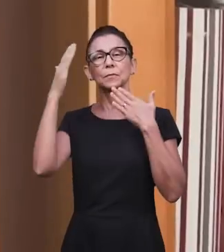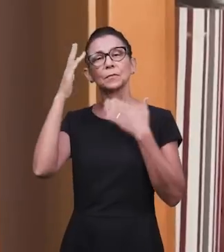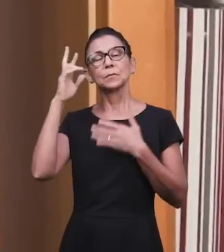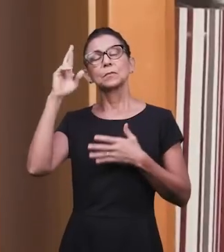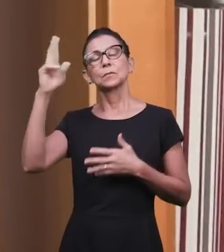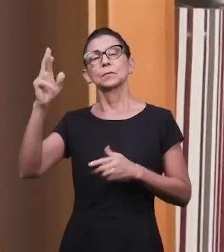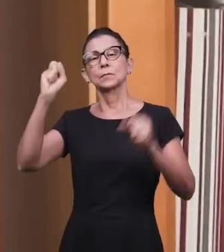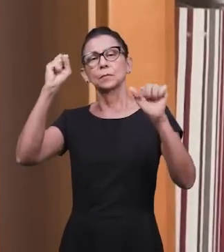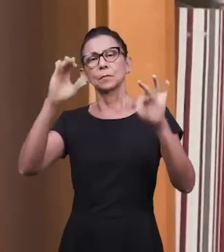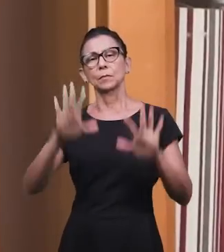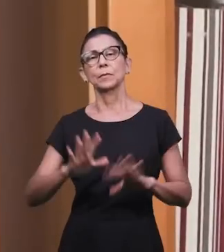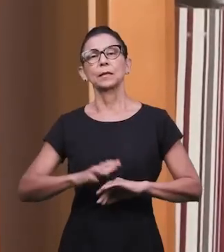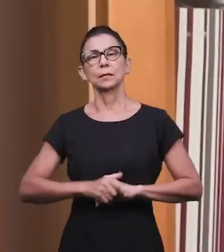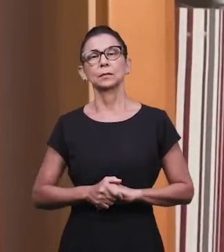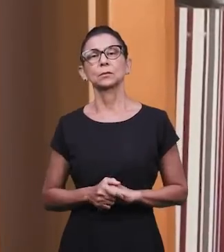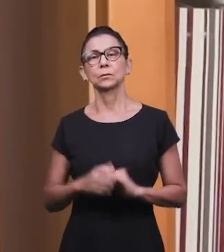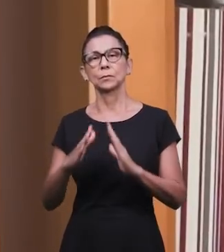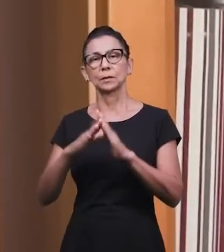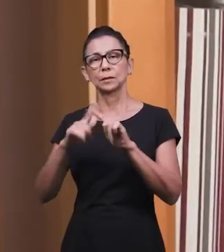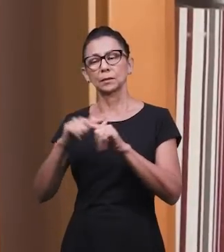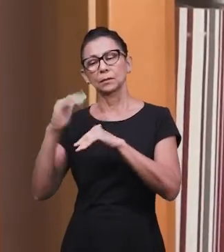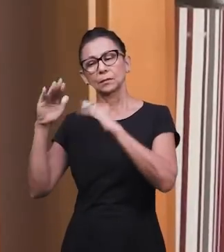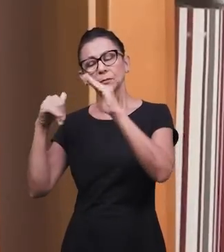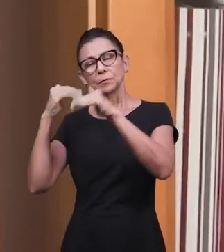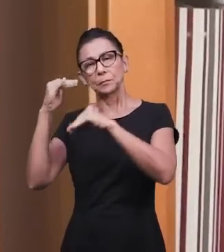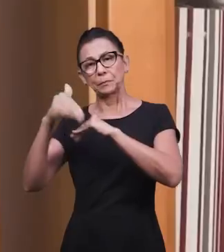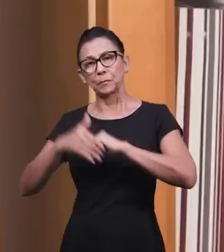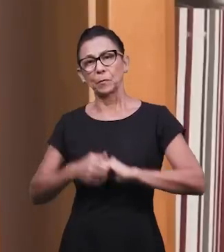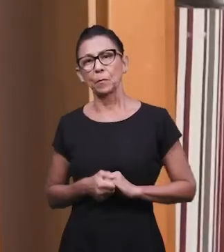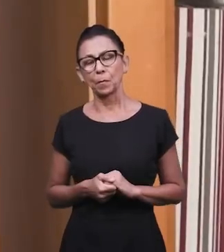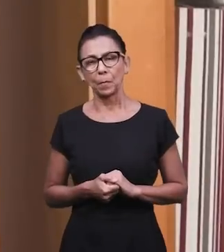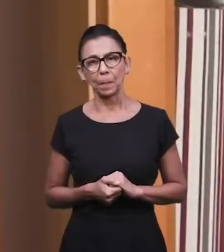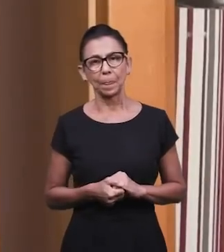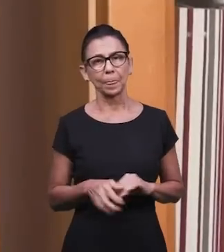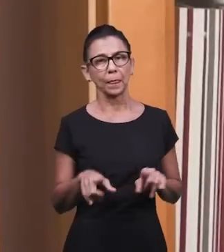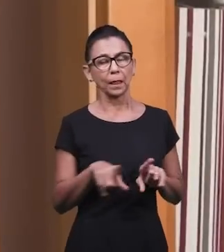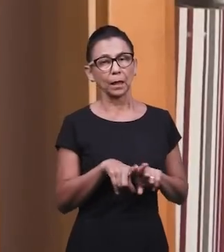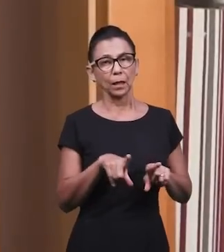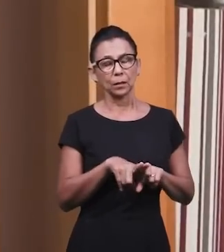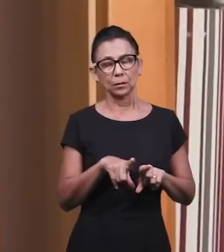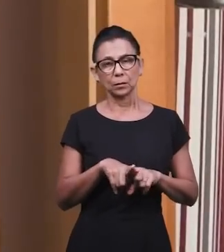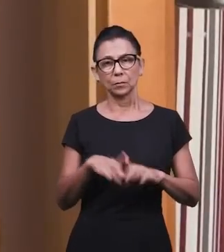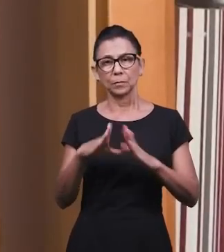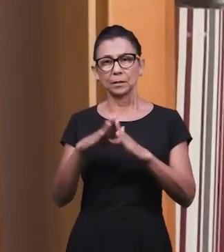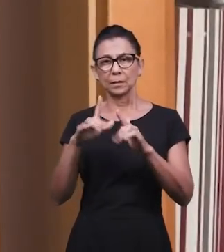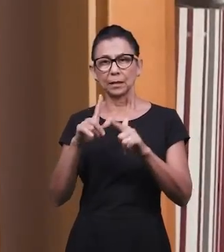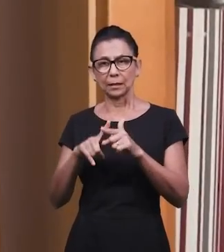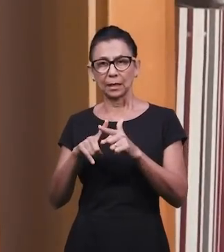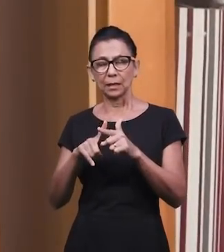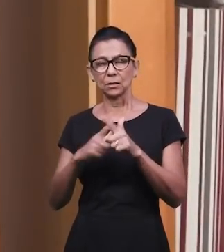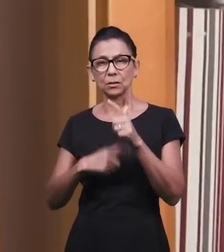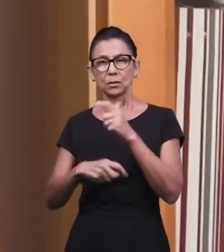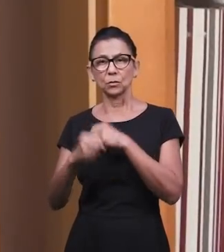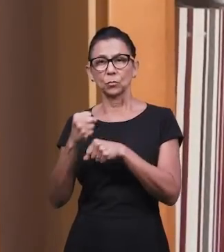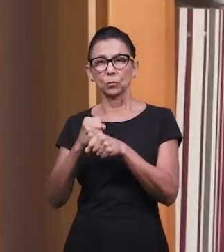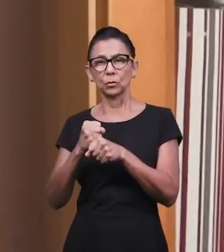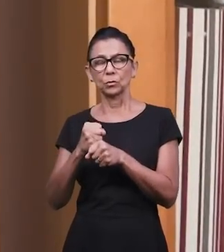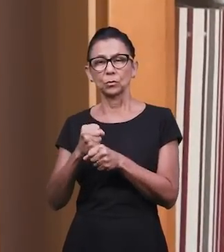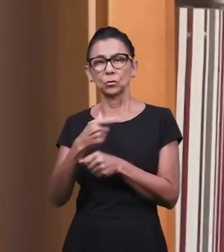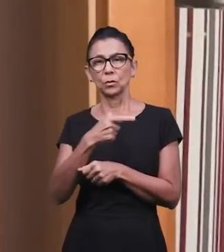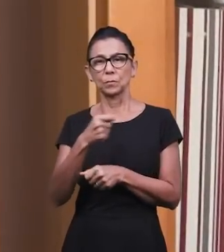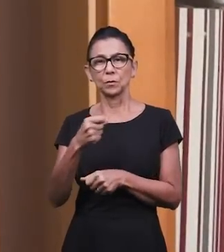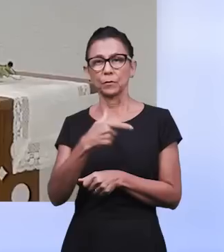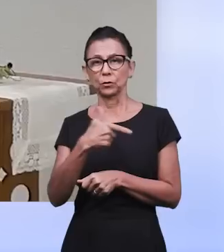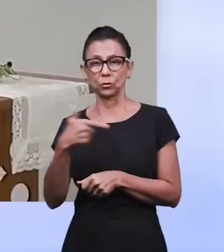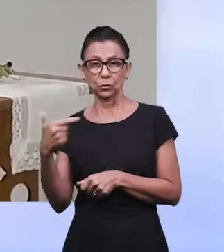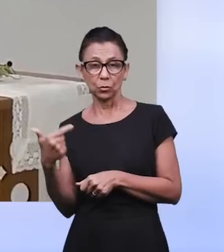fortalecimento doutrinário que esta igreja tem vivido. A igreja de Queluz foi consagrada em abril de 2022, com um culto